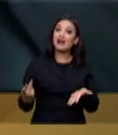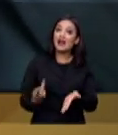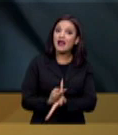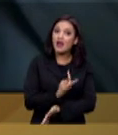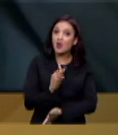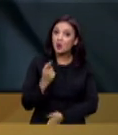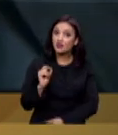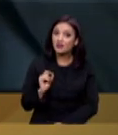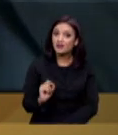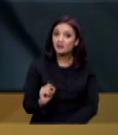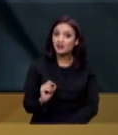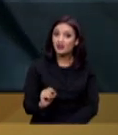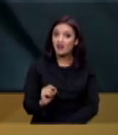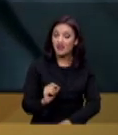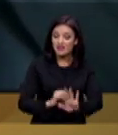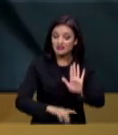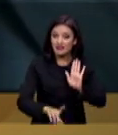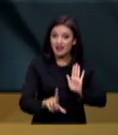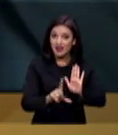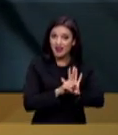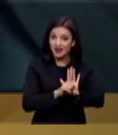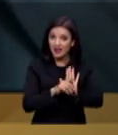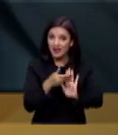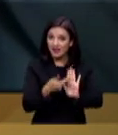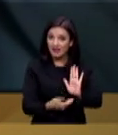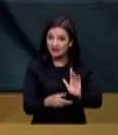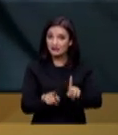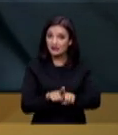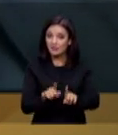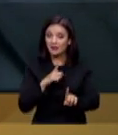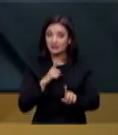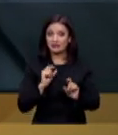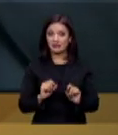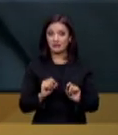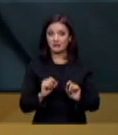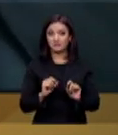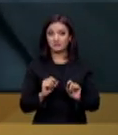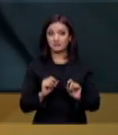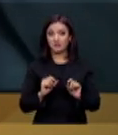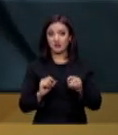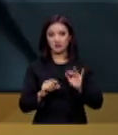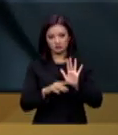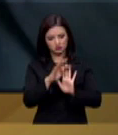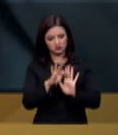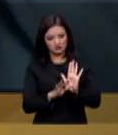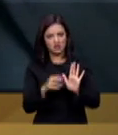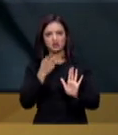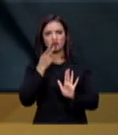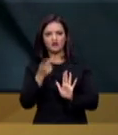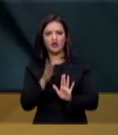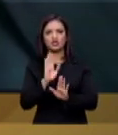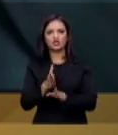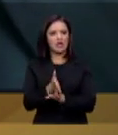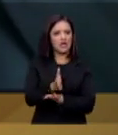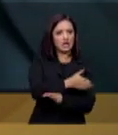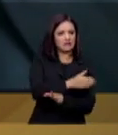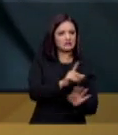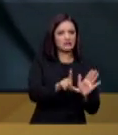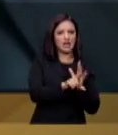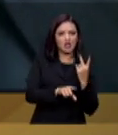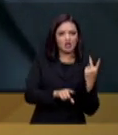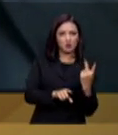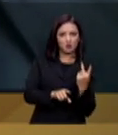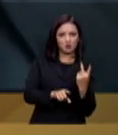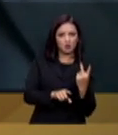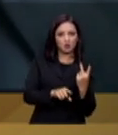Ocorre que essa mesma lei, ao tempo que diz ter revogado a lei complementar